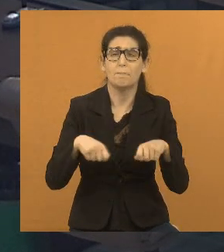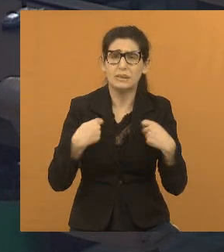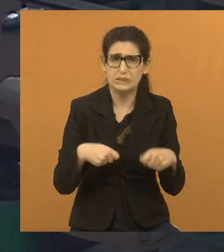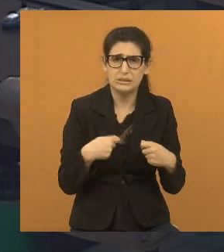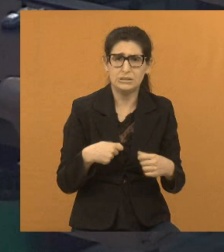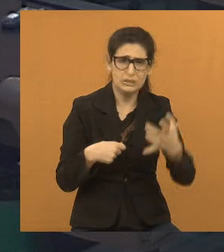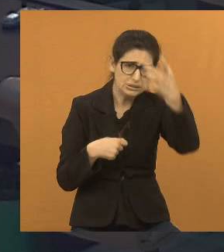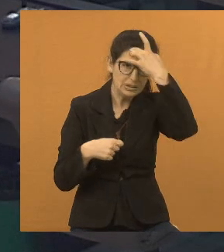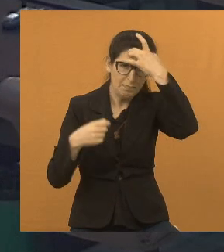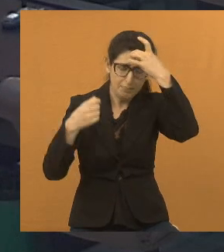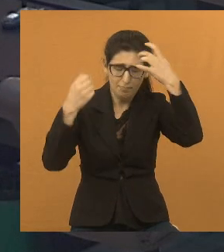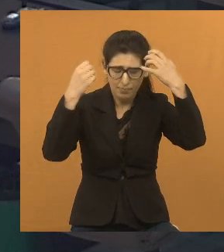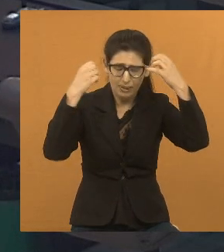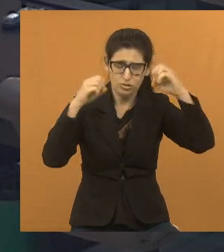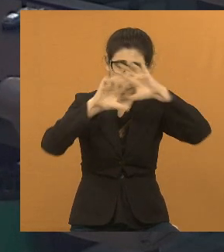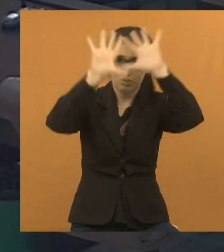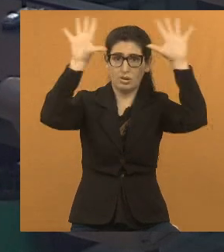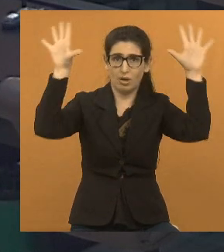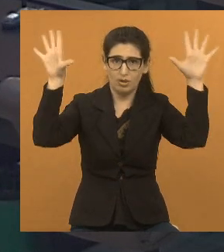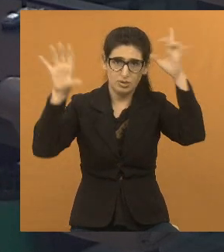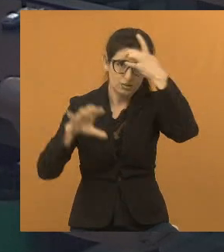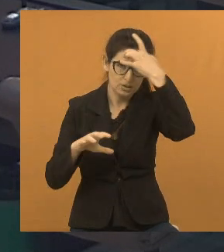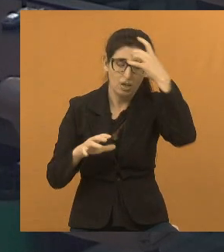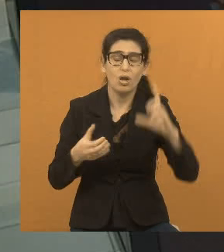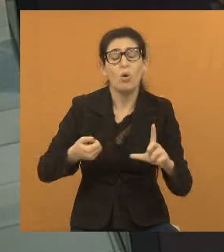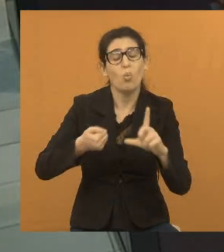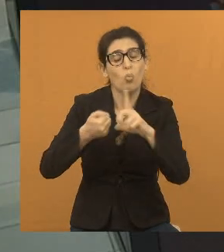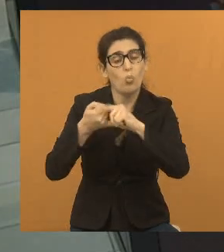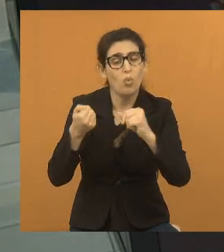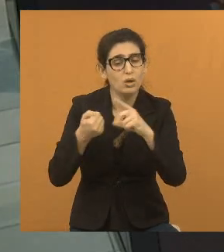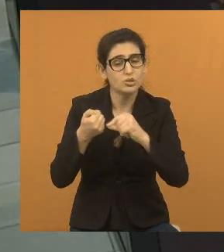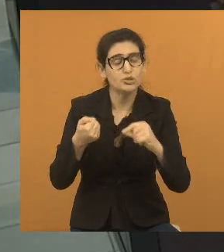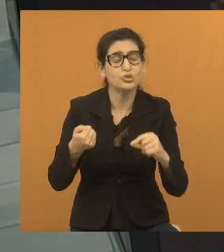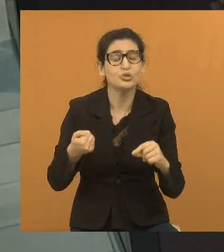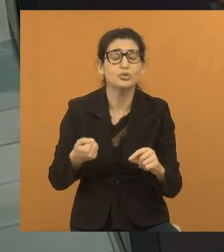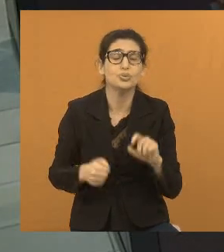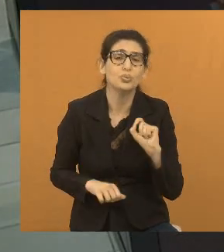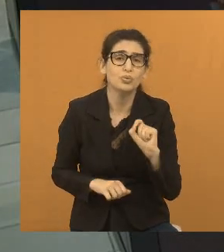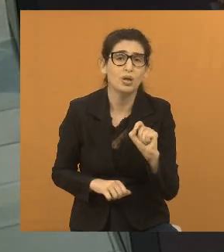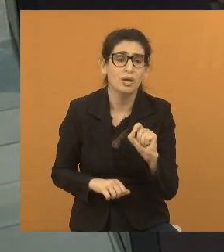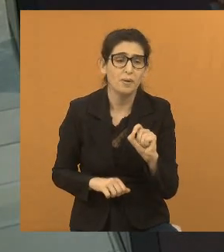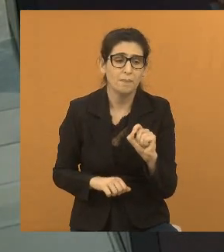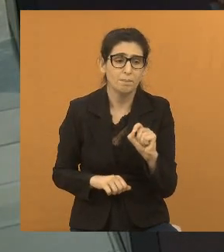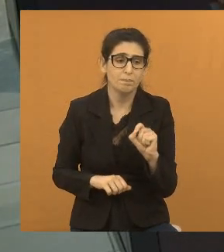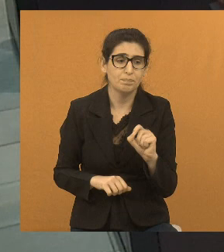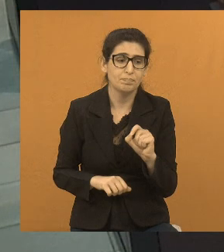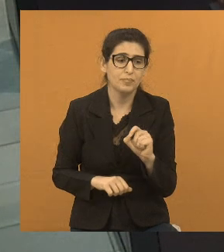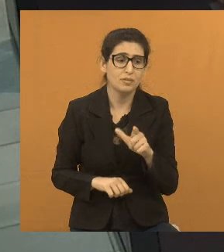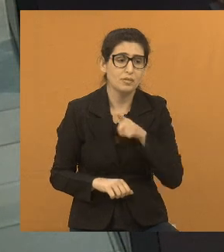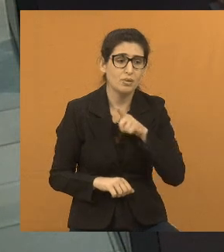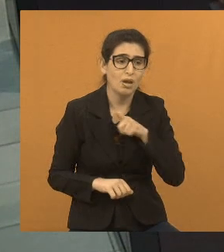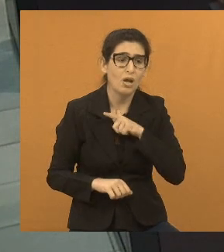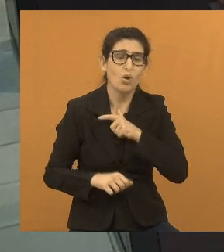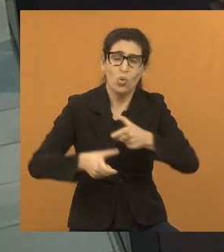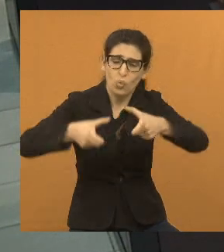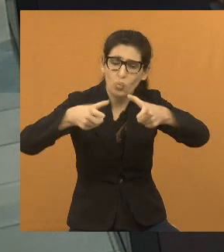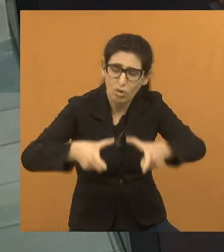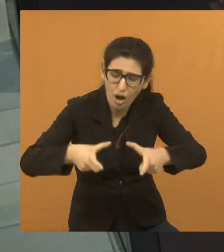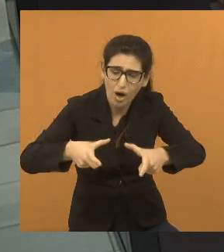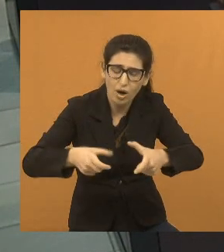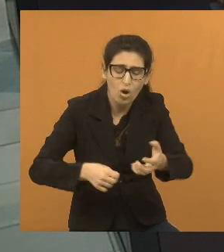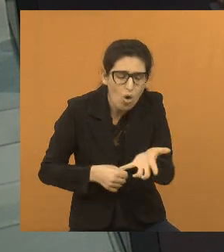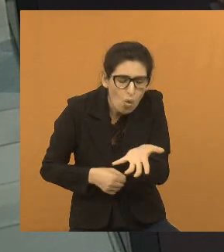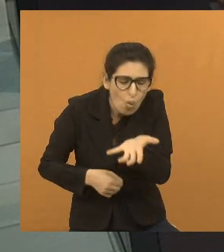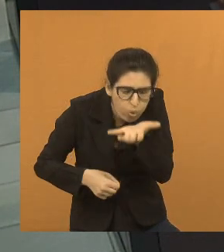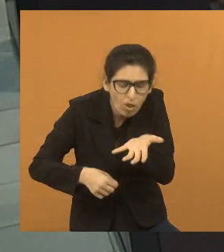aqui, porque esse artigo ele se refere à zona de mineração. Ele não se refere